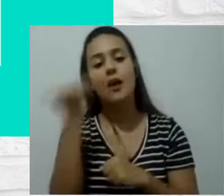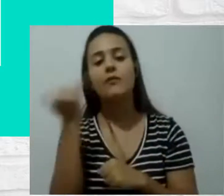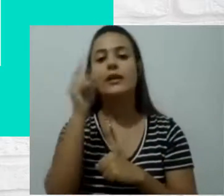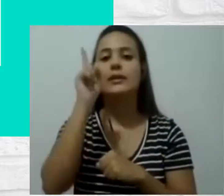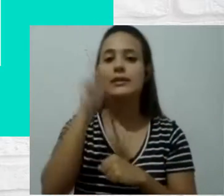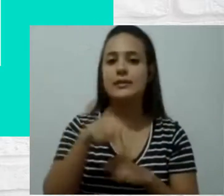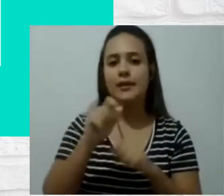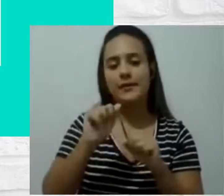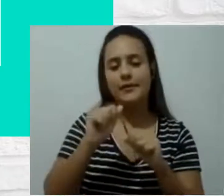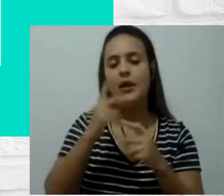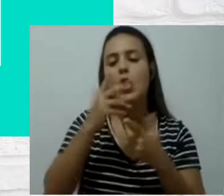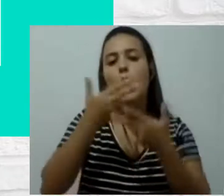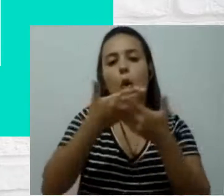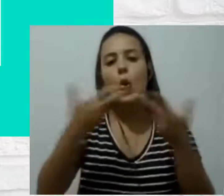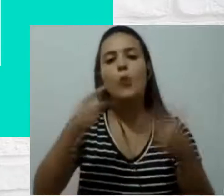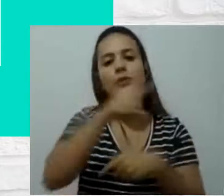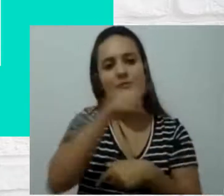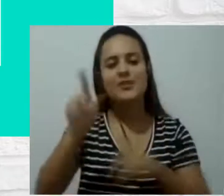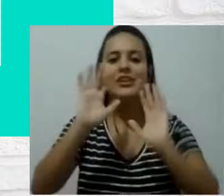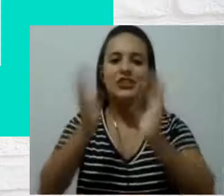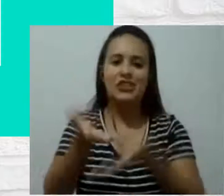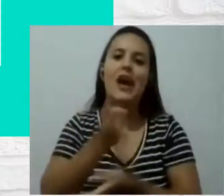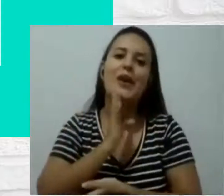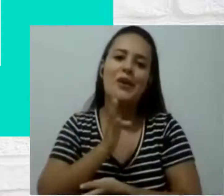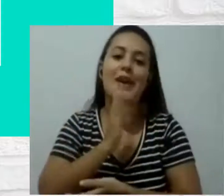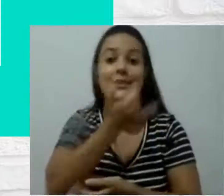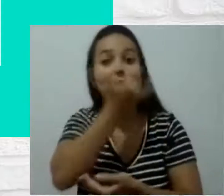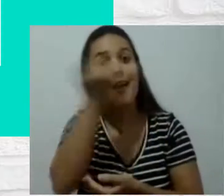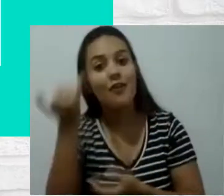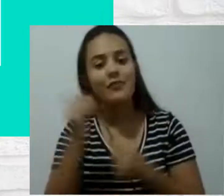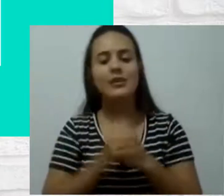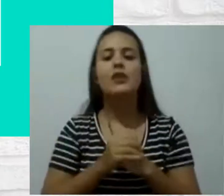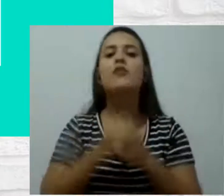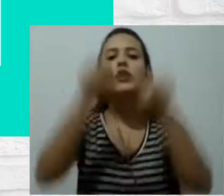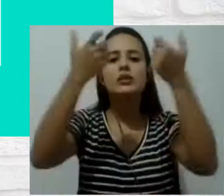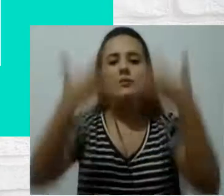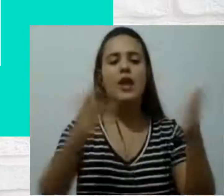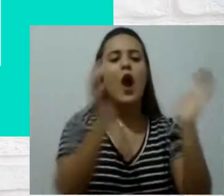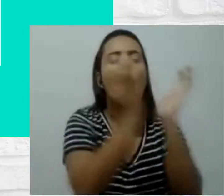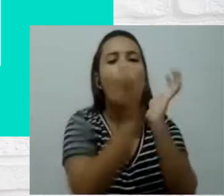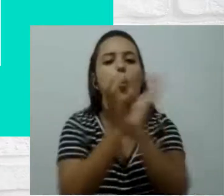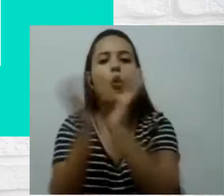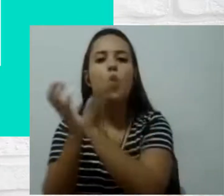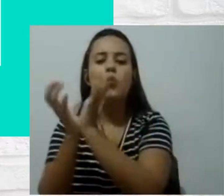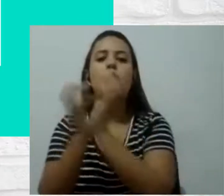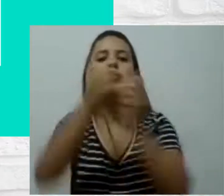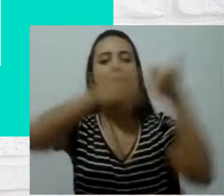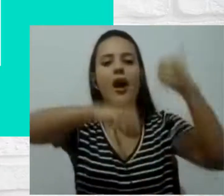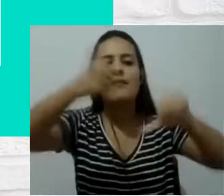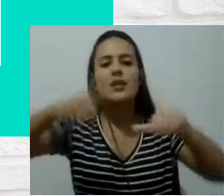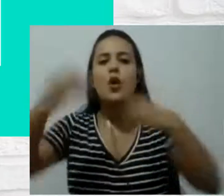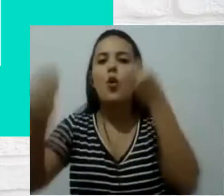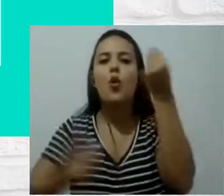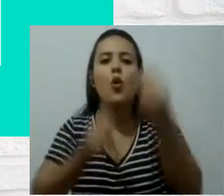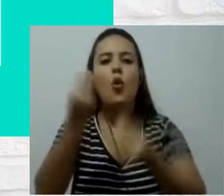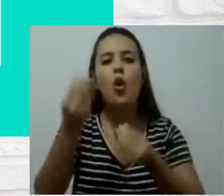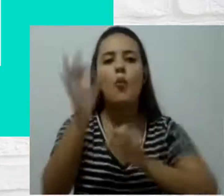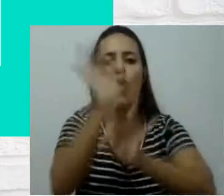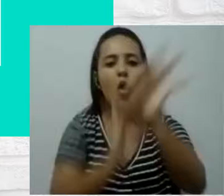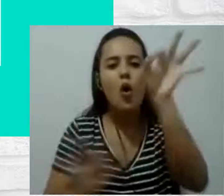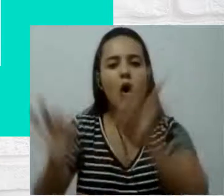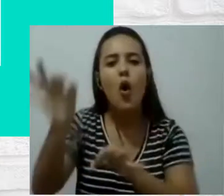a estrutura da redação, que talvez vá ser coisas bem óbvias que vocês já saibam. Falar um pouco